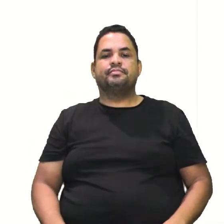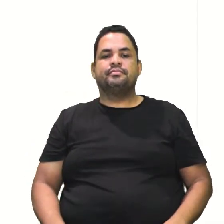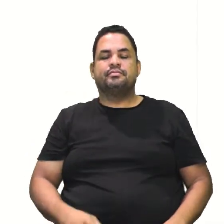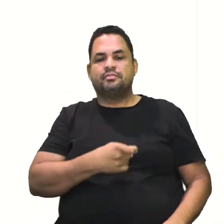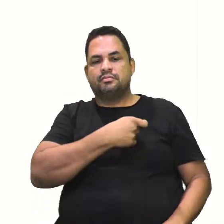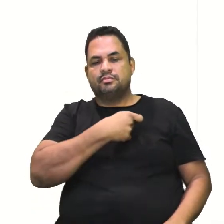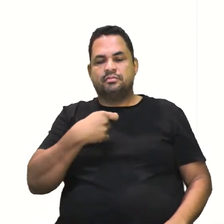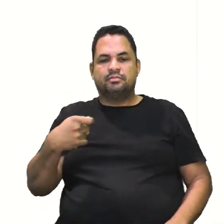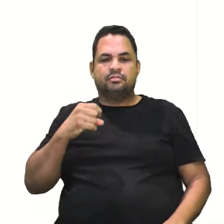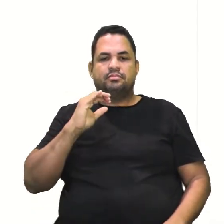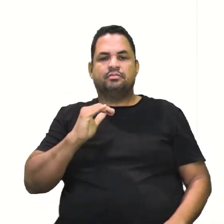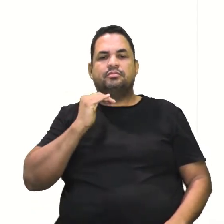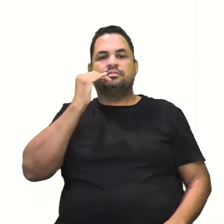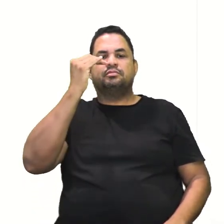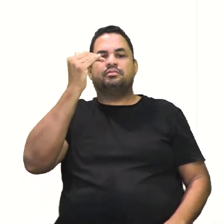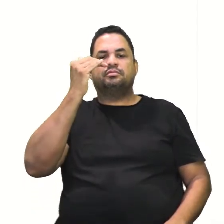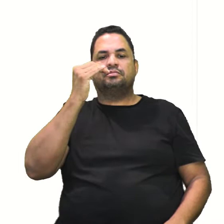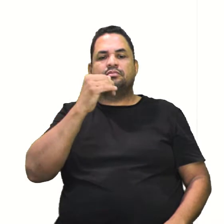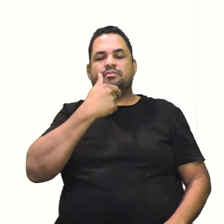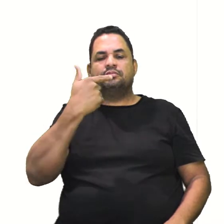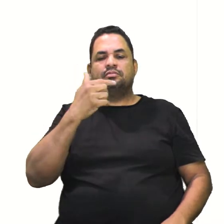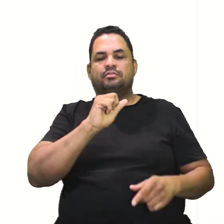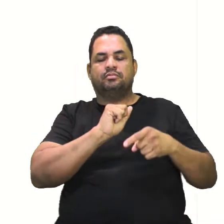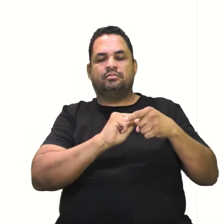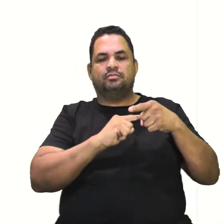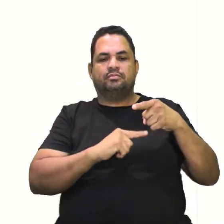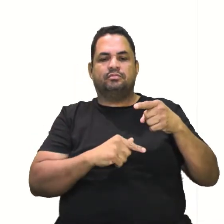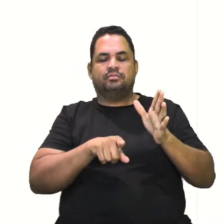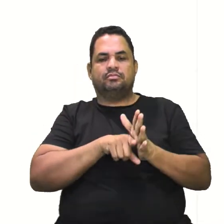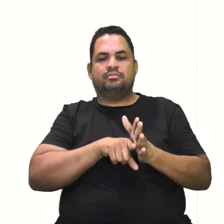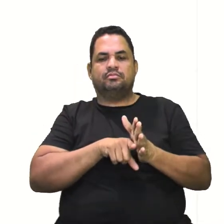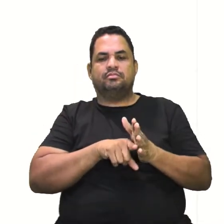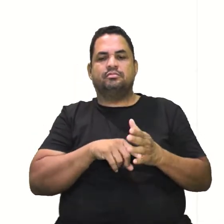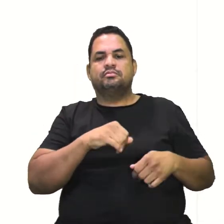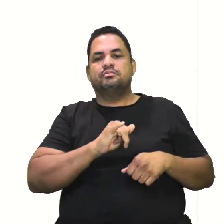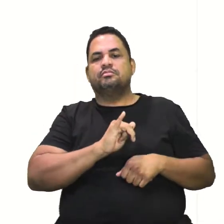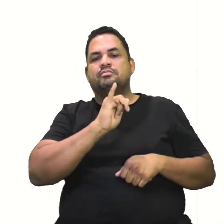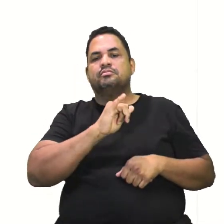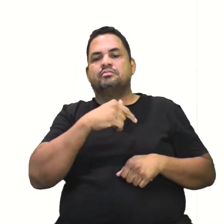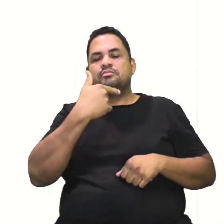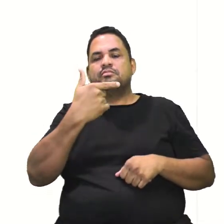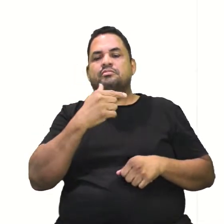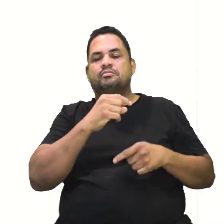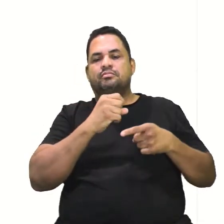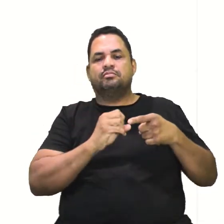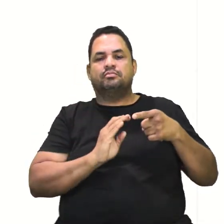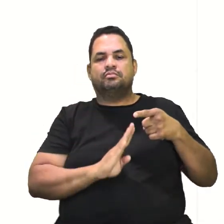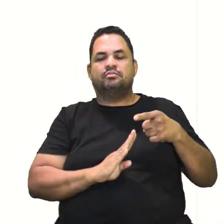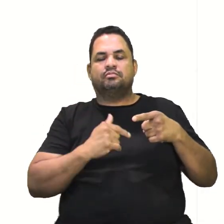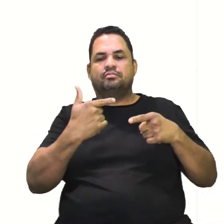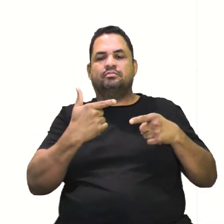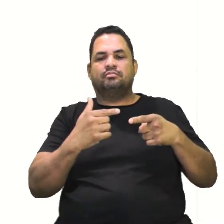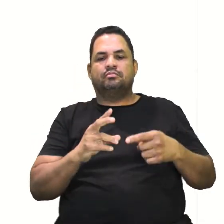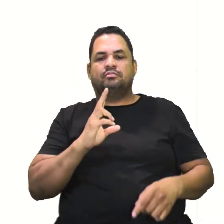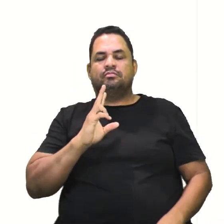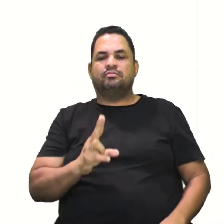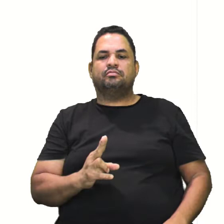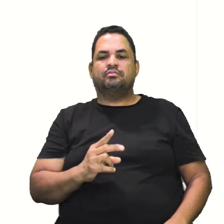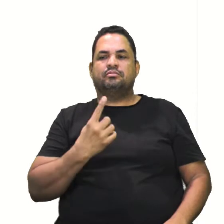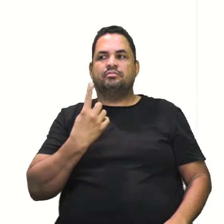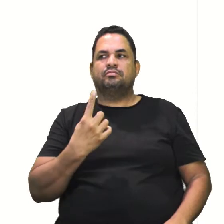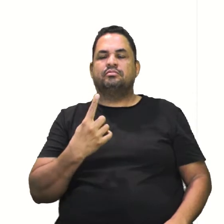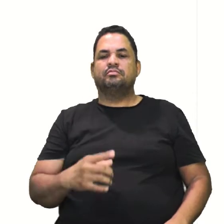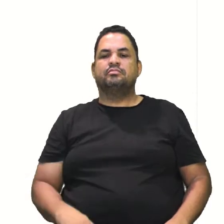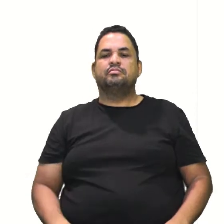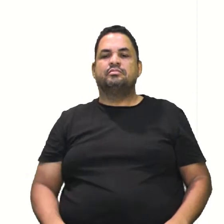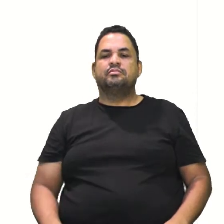x? Isso. X ao quadrado vai estar sobre o A ao quadrado menos y ao quadrado sobre B ao quadrado igual a